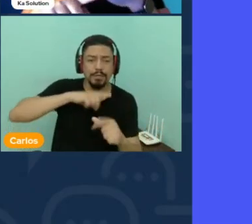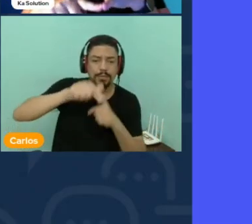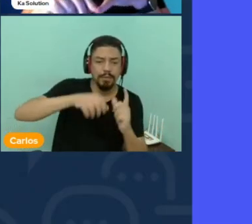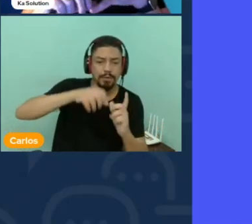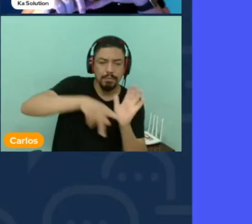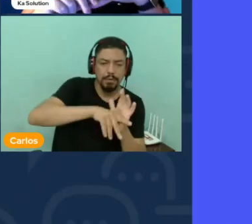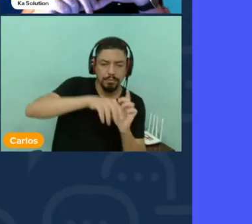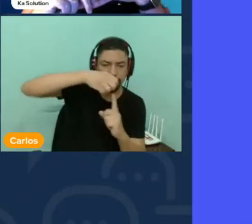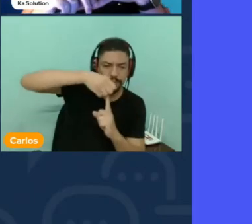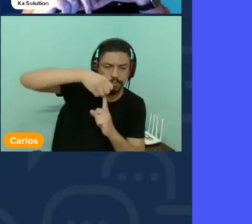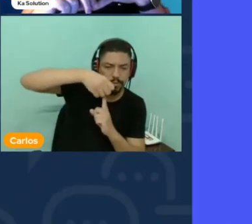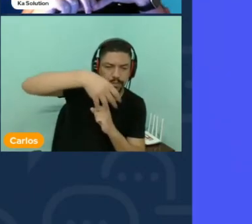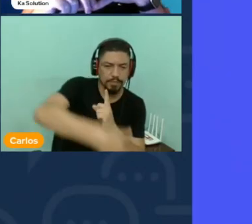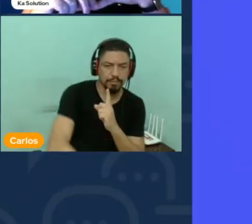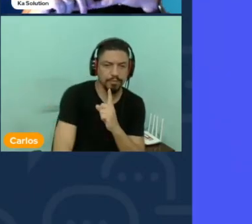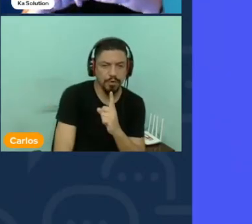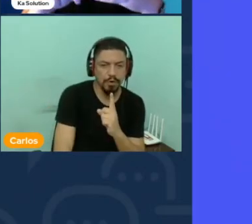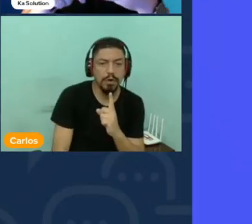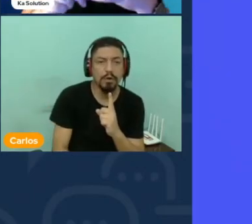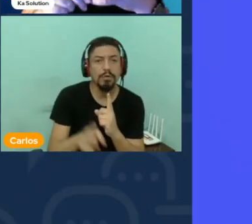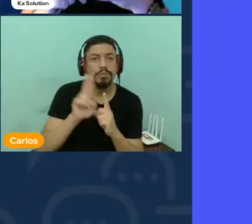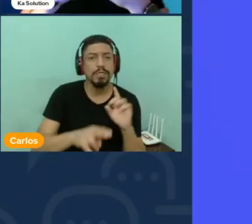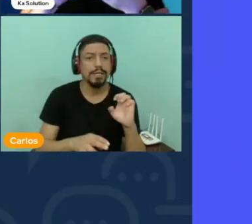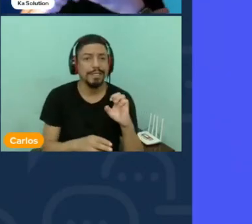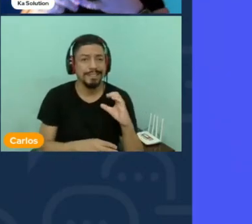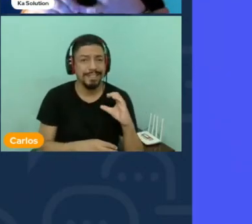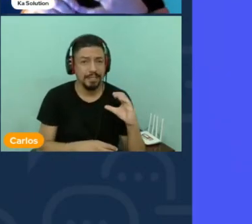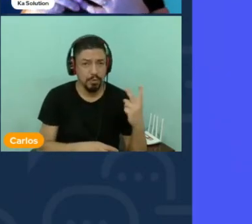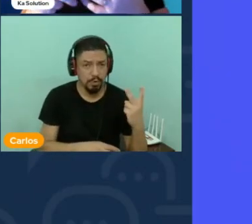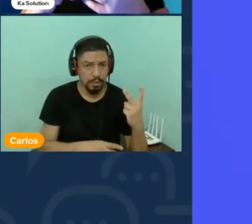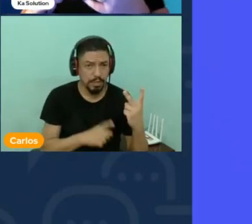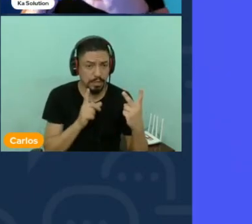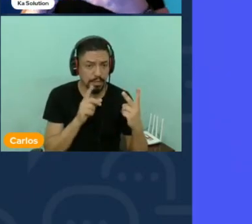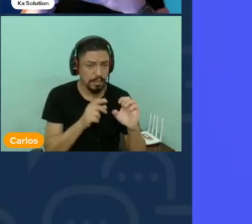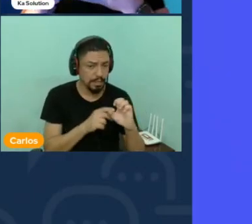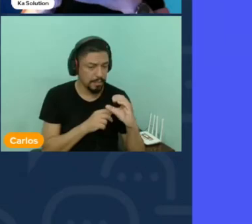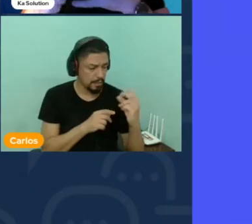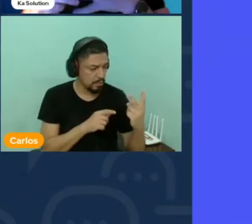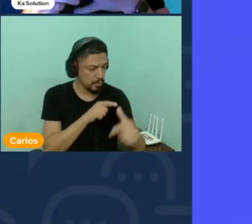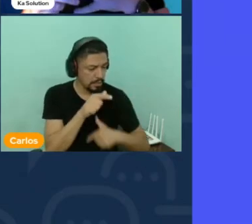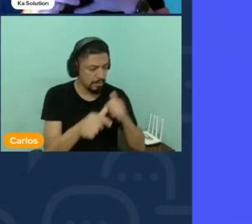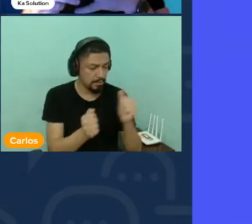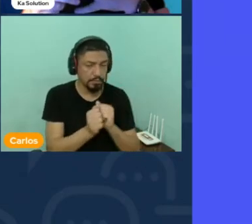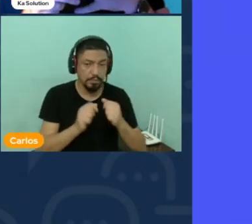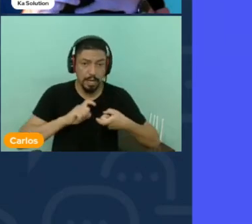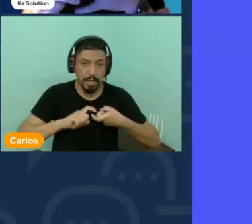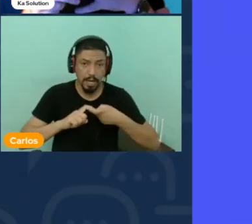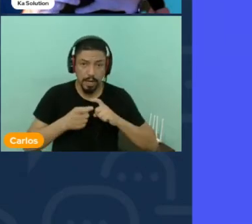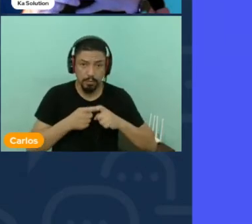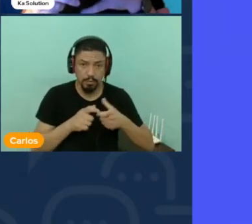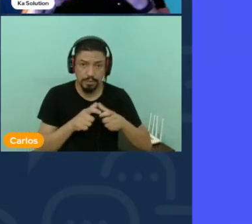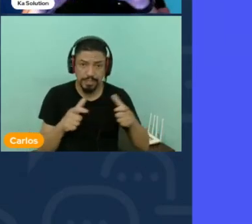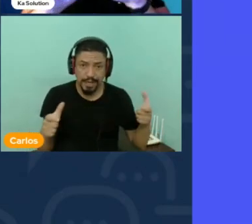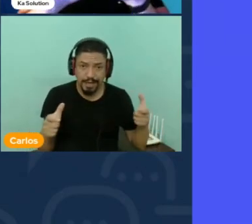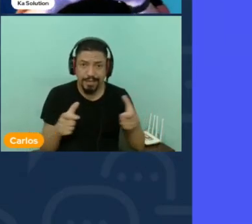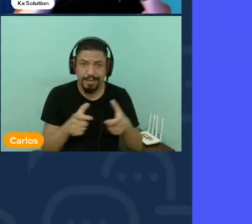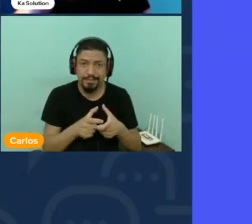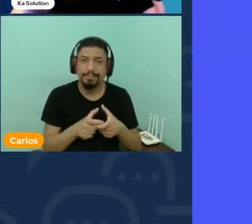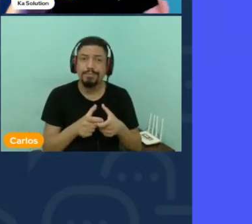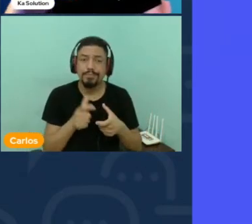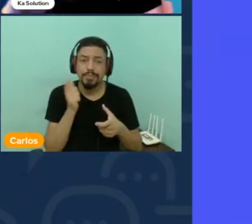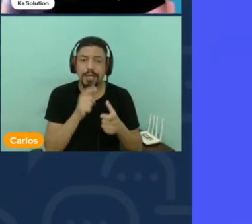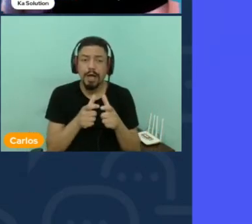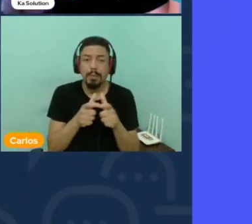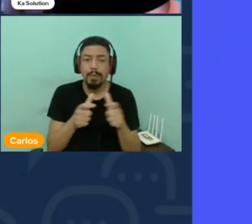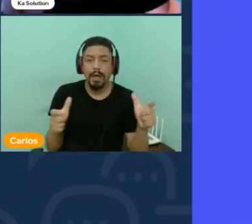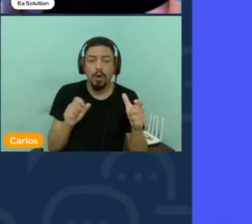posso fazer com o Amazon EC2. O Amazon EC2 vai trabalhar junto com o Amazon EC2 Autoscaling para